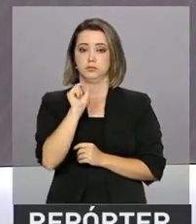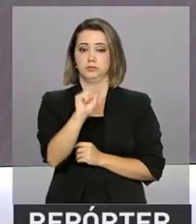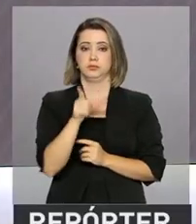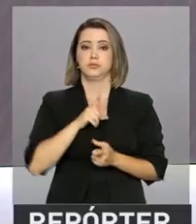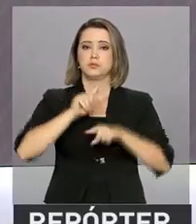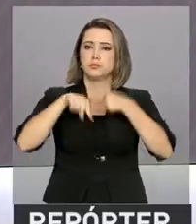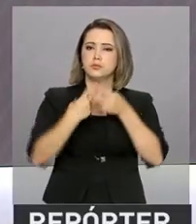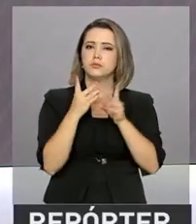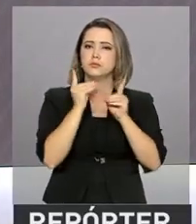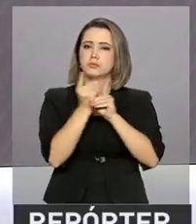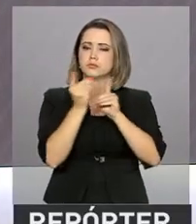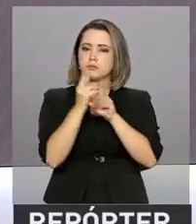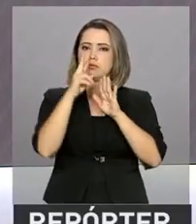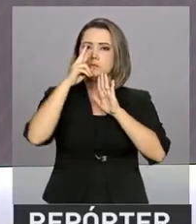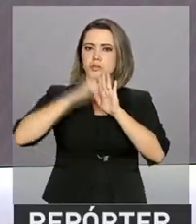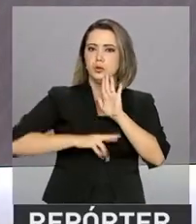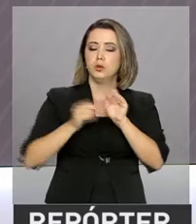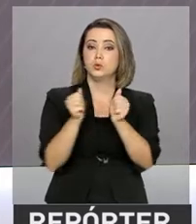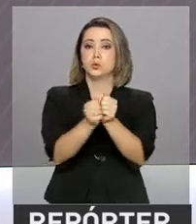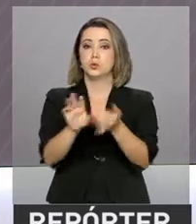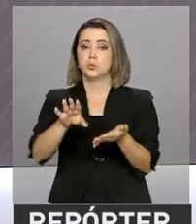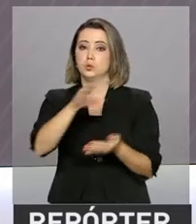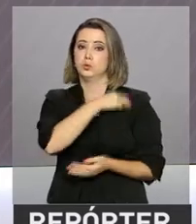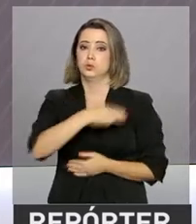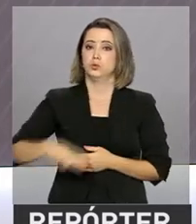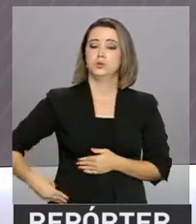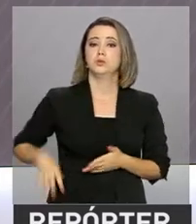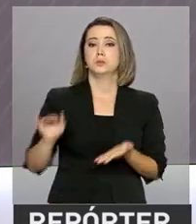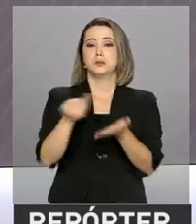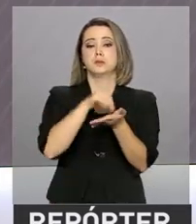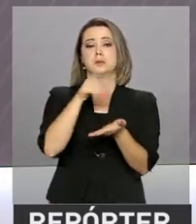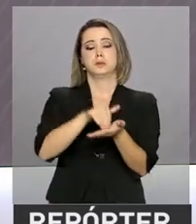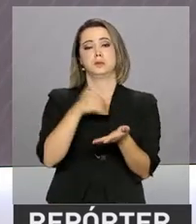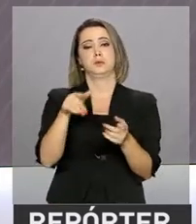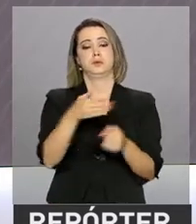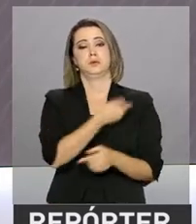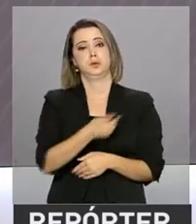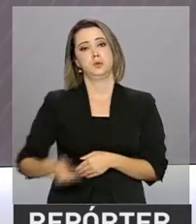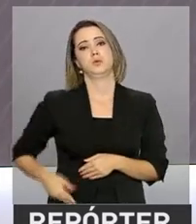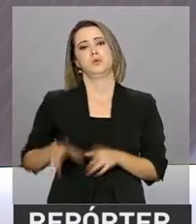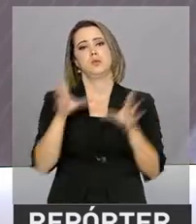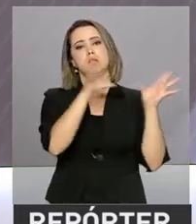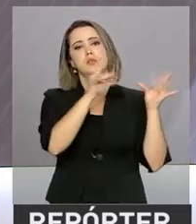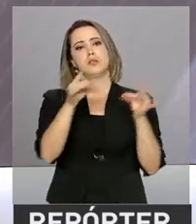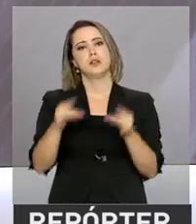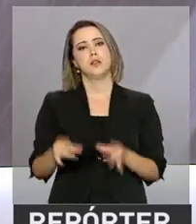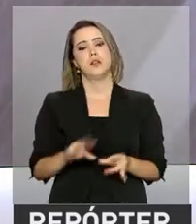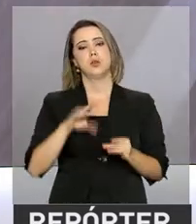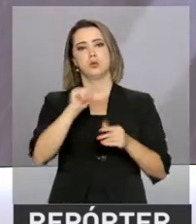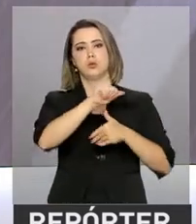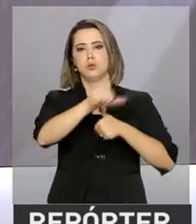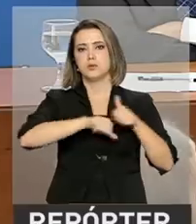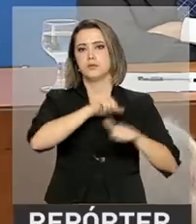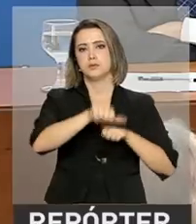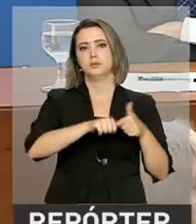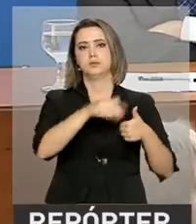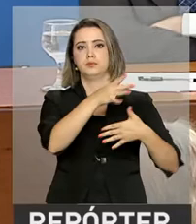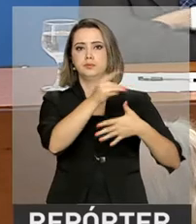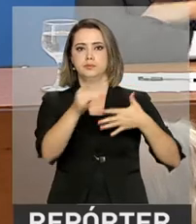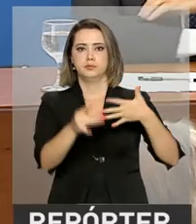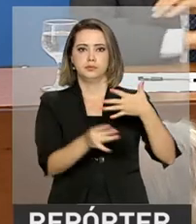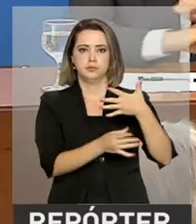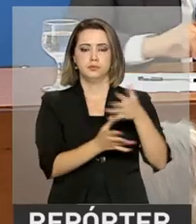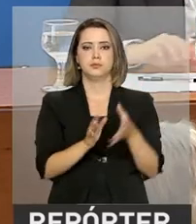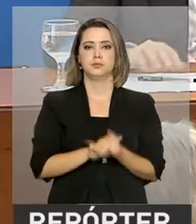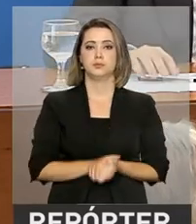encontro o relator eo ministro da secretaria de governo antônio imbassahy detalharam as alterações o